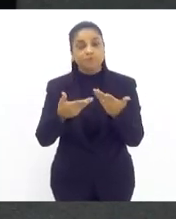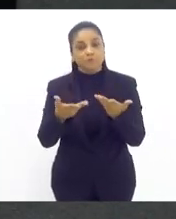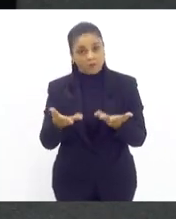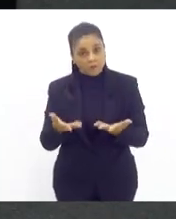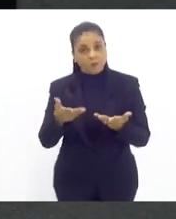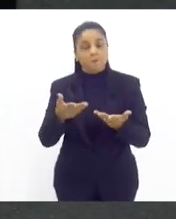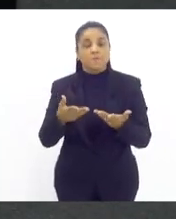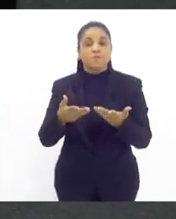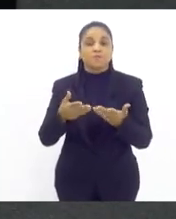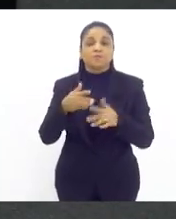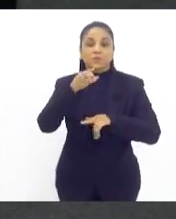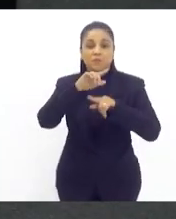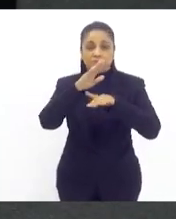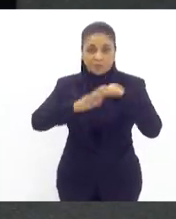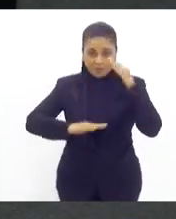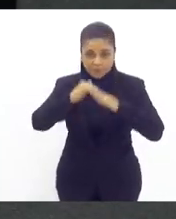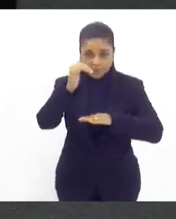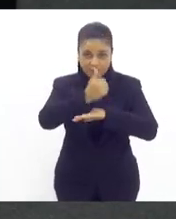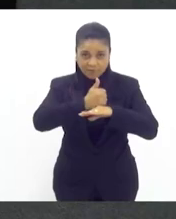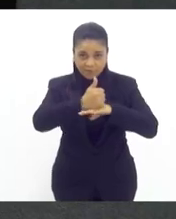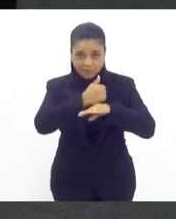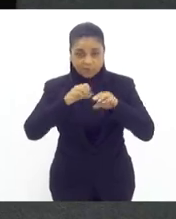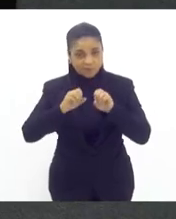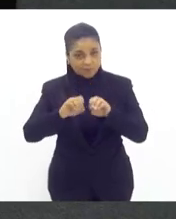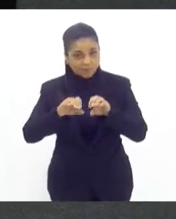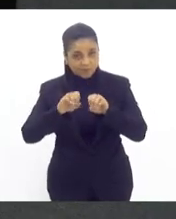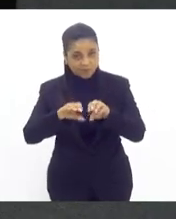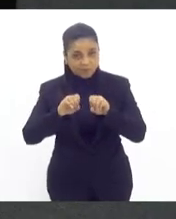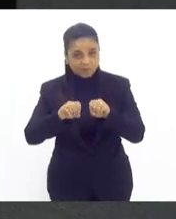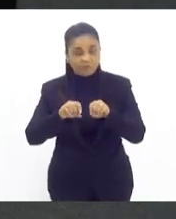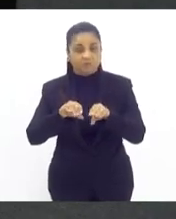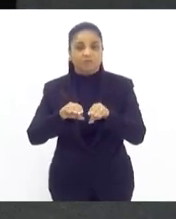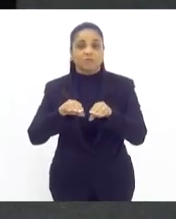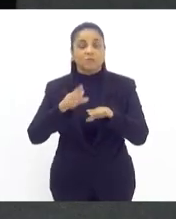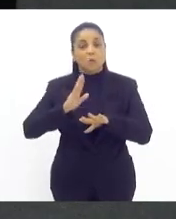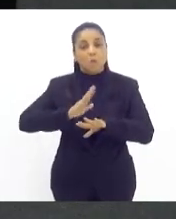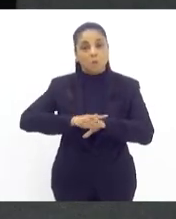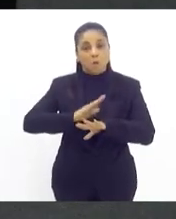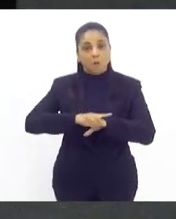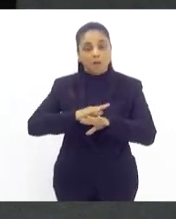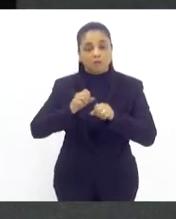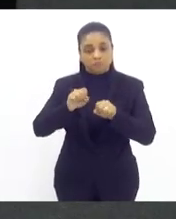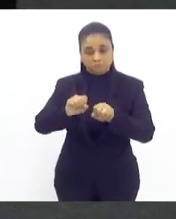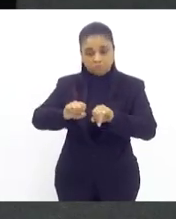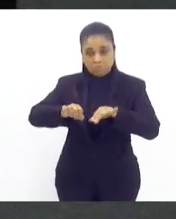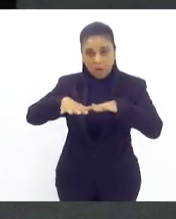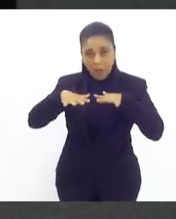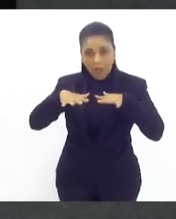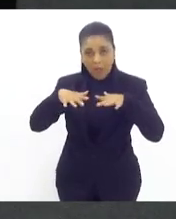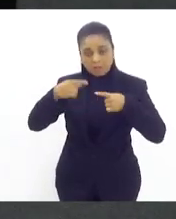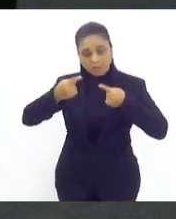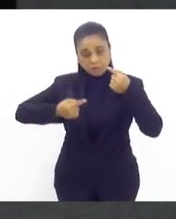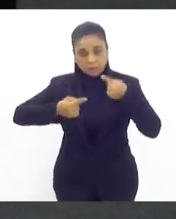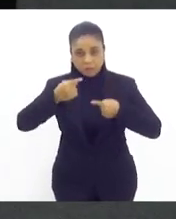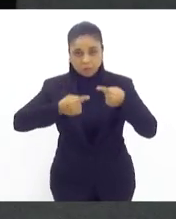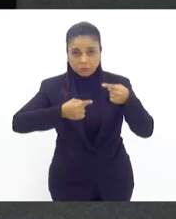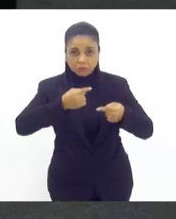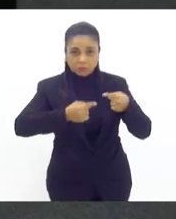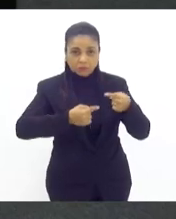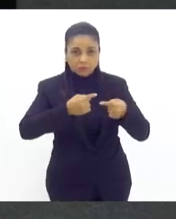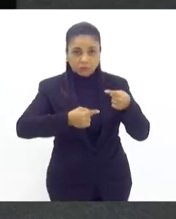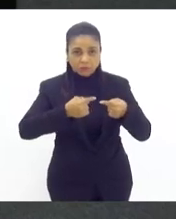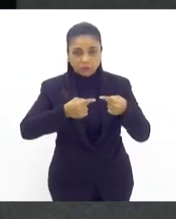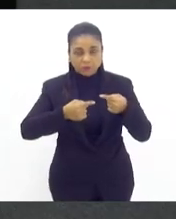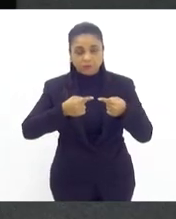que os profissionais da educação estão exatamente nesse momento numa Assembleia para discutir os